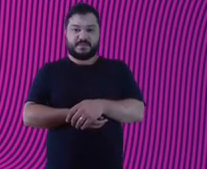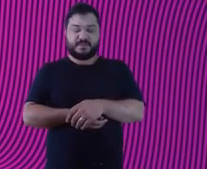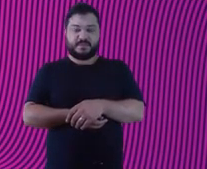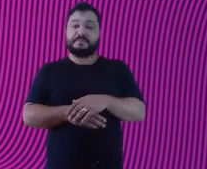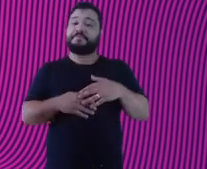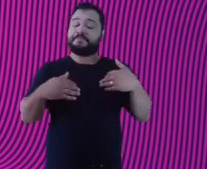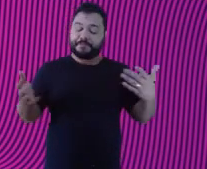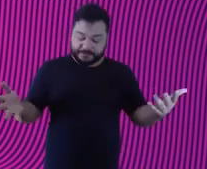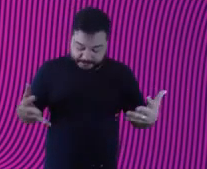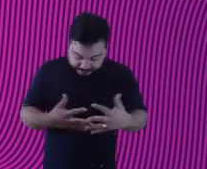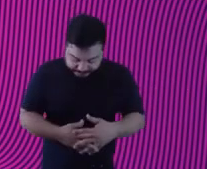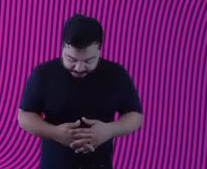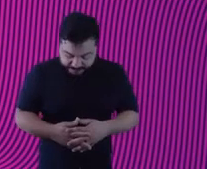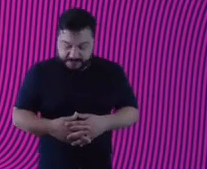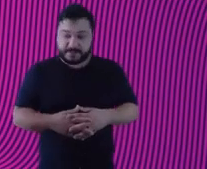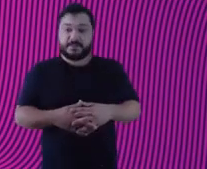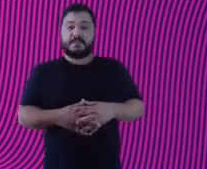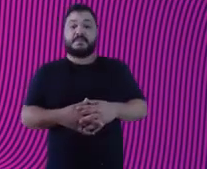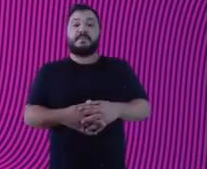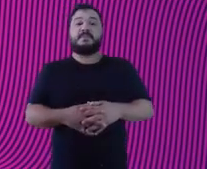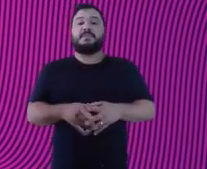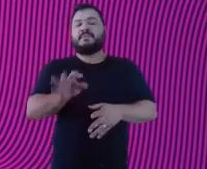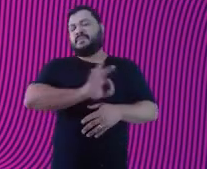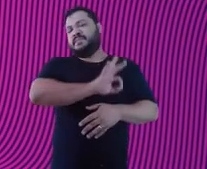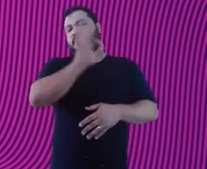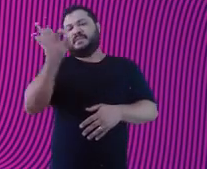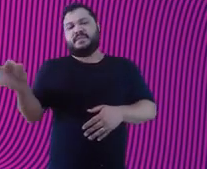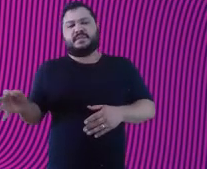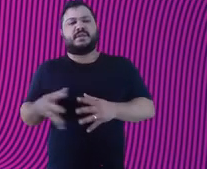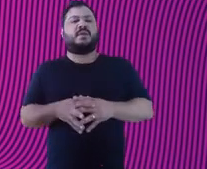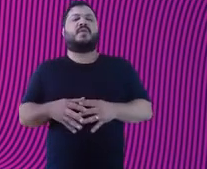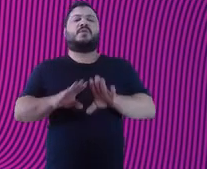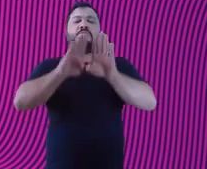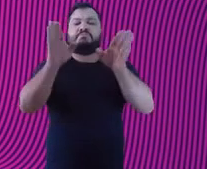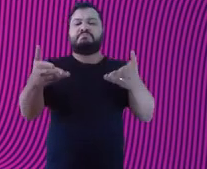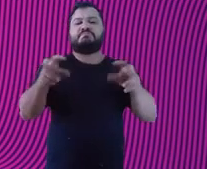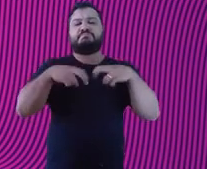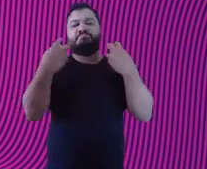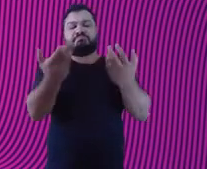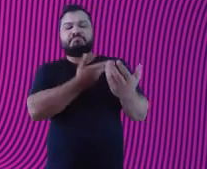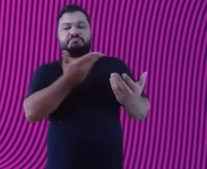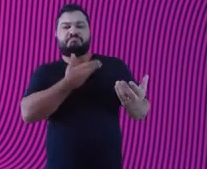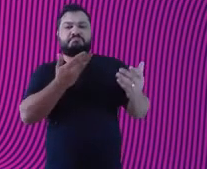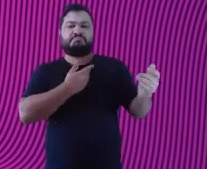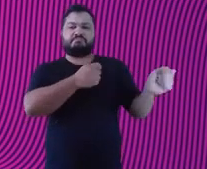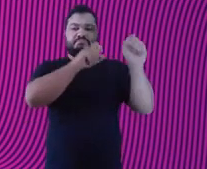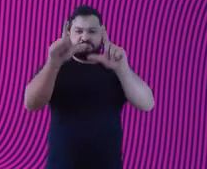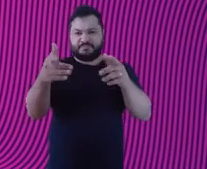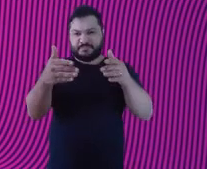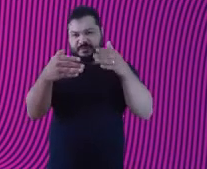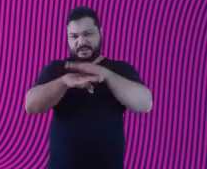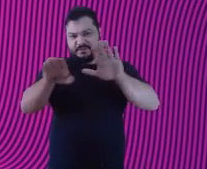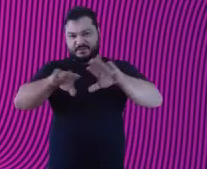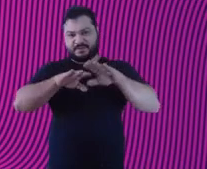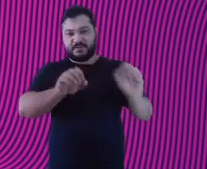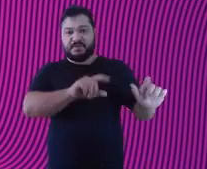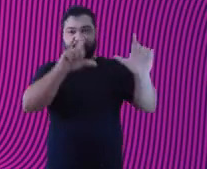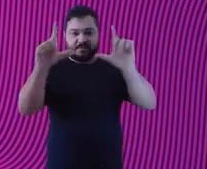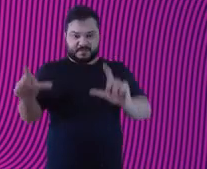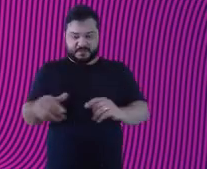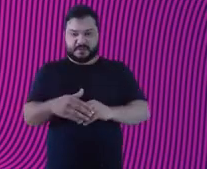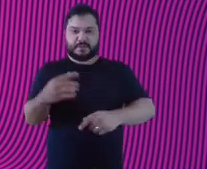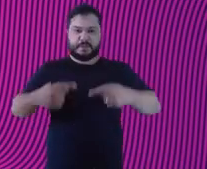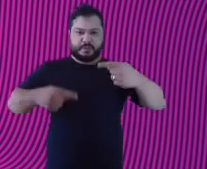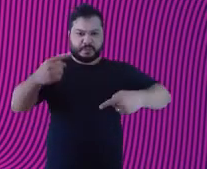Então, eu achei ótimo, né? Uma mesa de amigos, um painel, vamos dizer que agora não tem mais mesa, é um painel de amigos, discussões